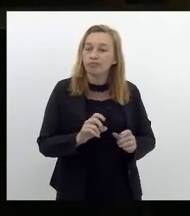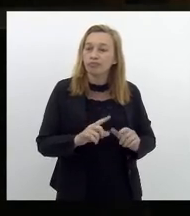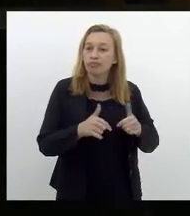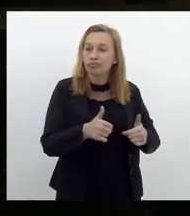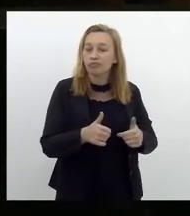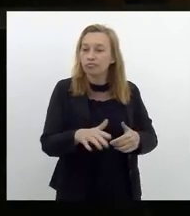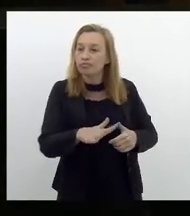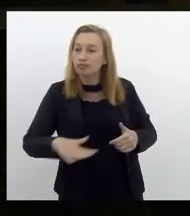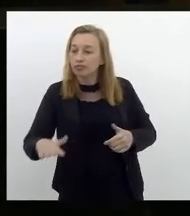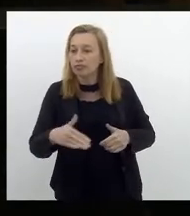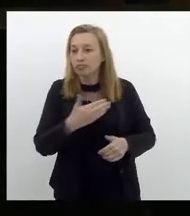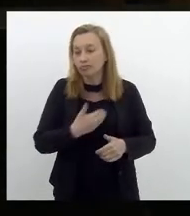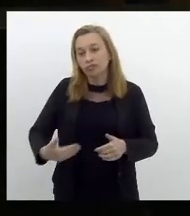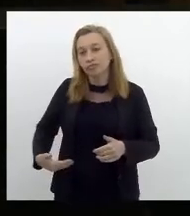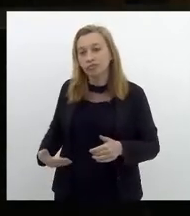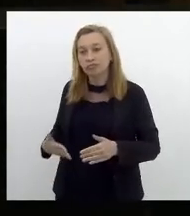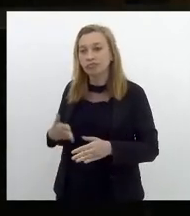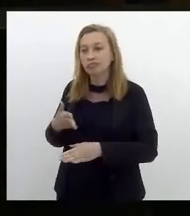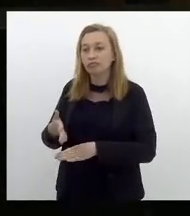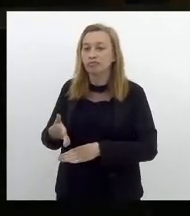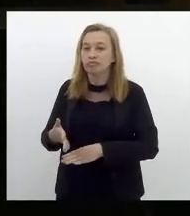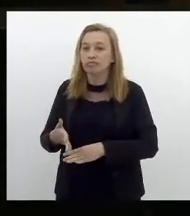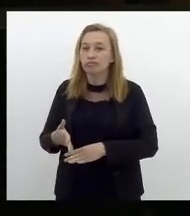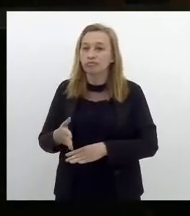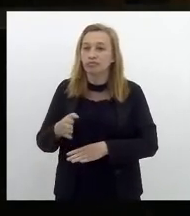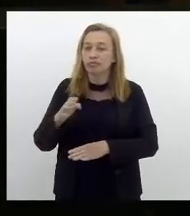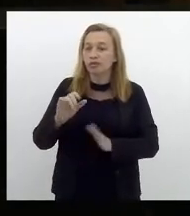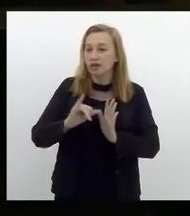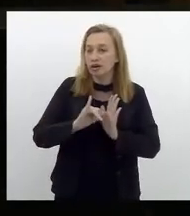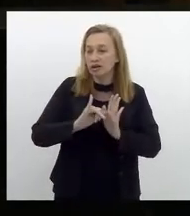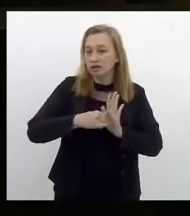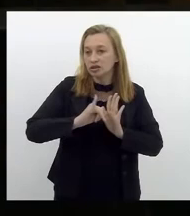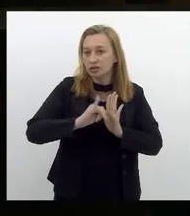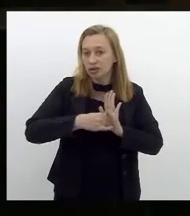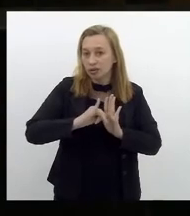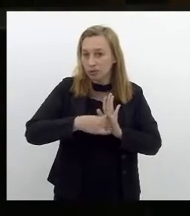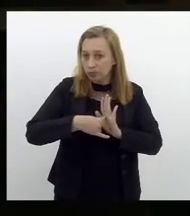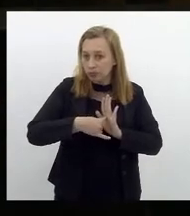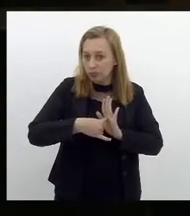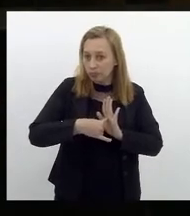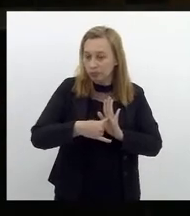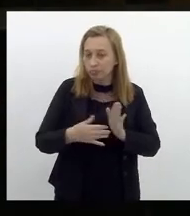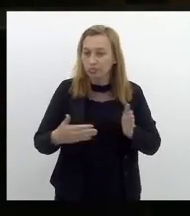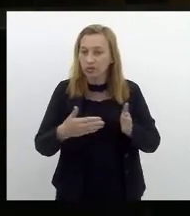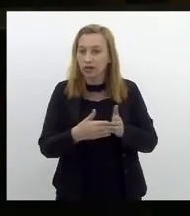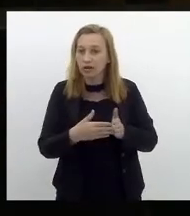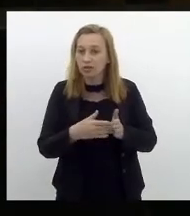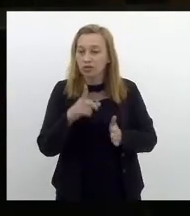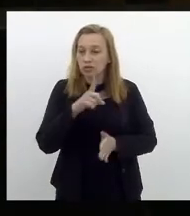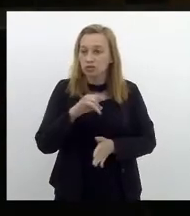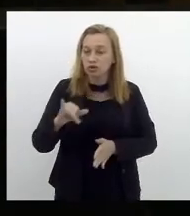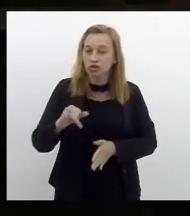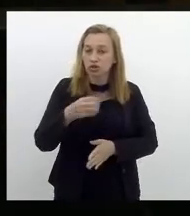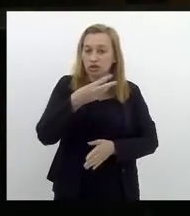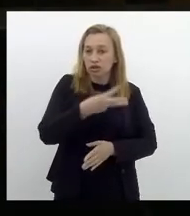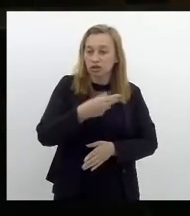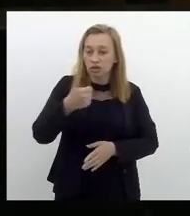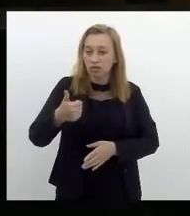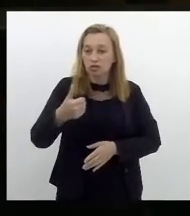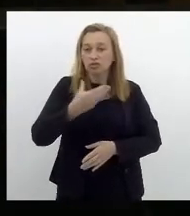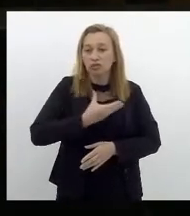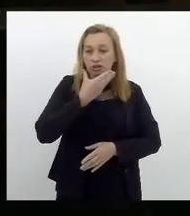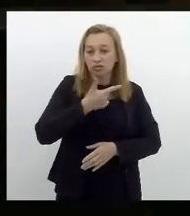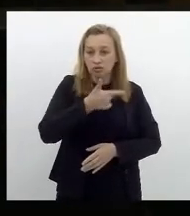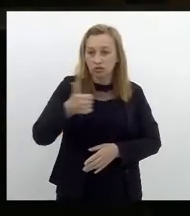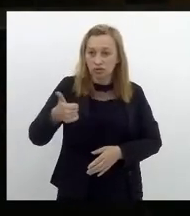serviço público por meio de edital publicado até a data de 31 de dezembro